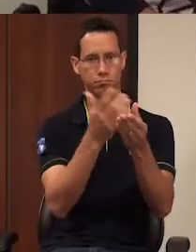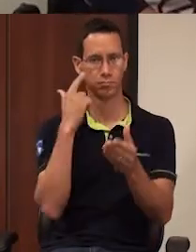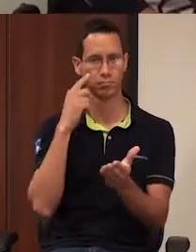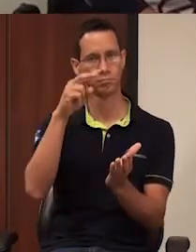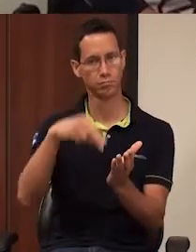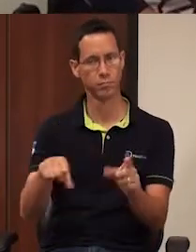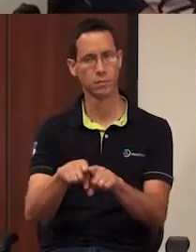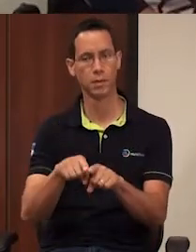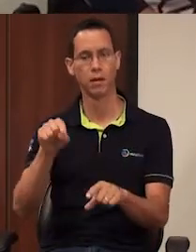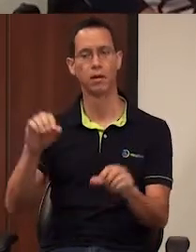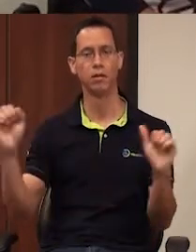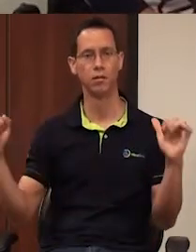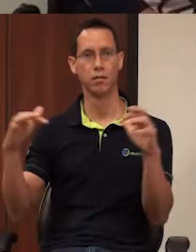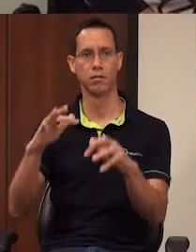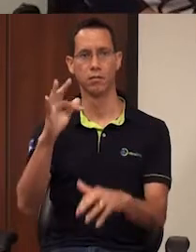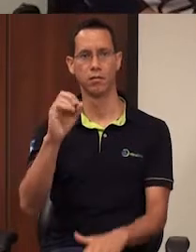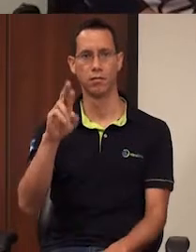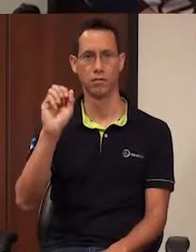aqui no Fórum Central.